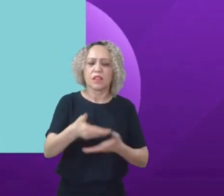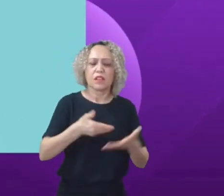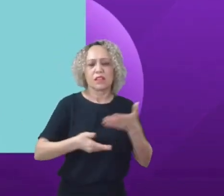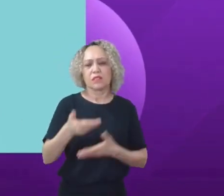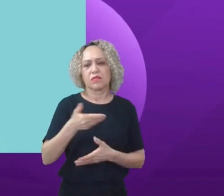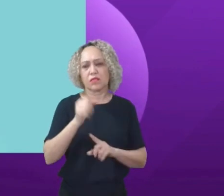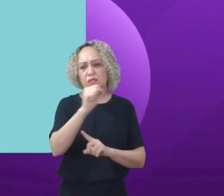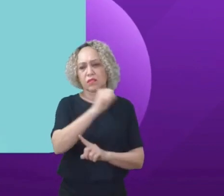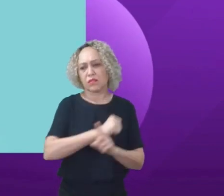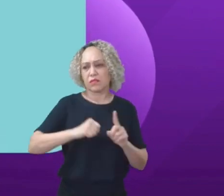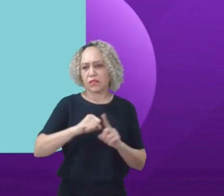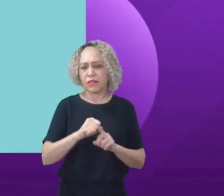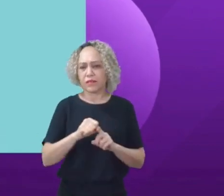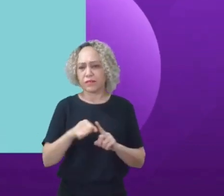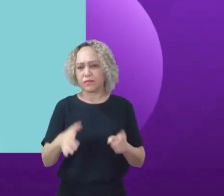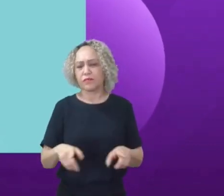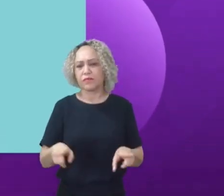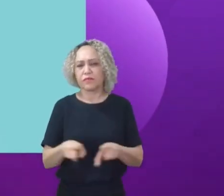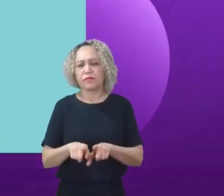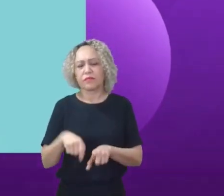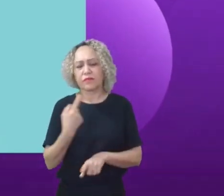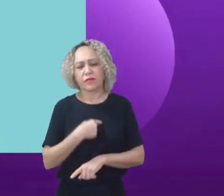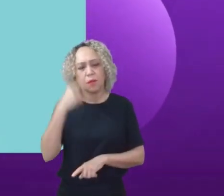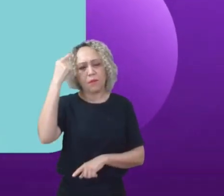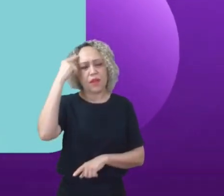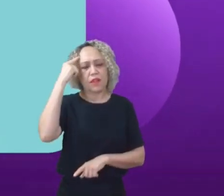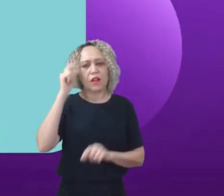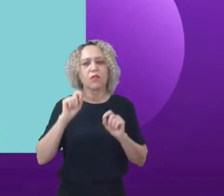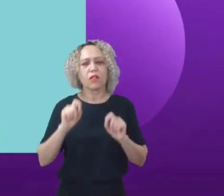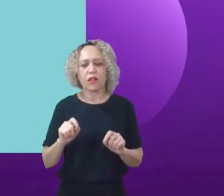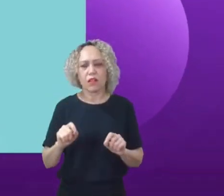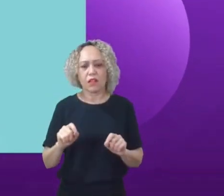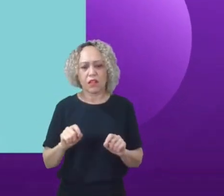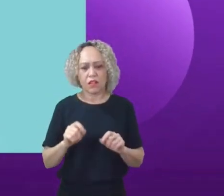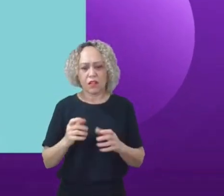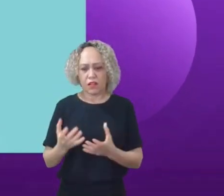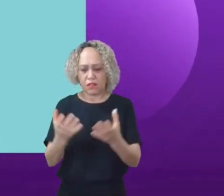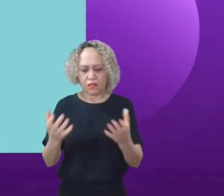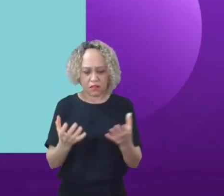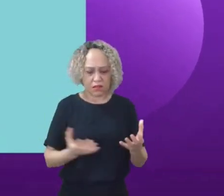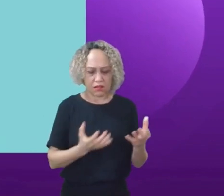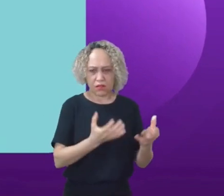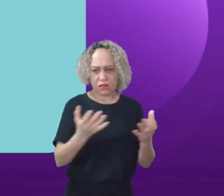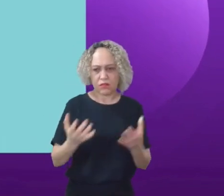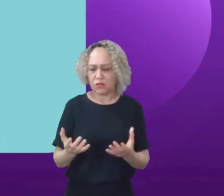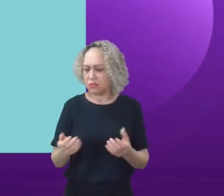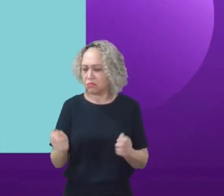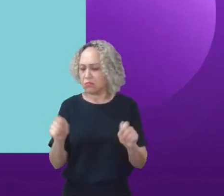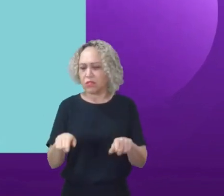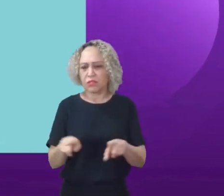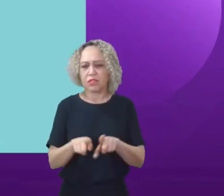sociais. E além disso, a gente é possível pensar, a partir dessas hortas, em que espaços eu estou, como ela também pode ser